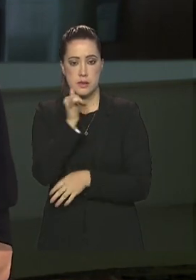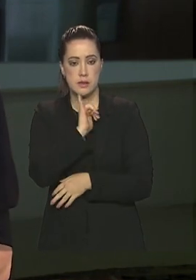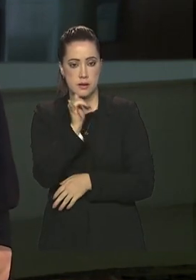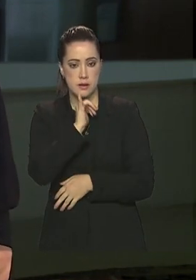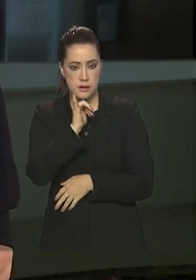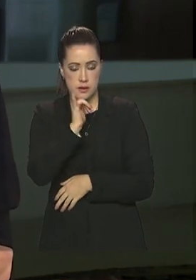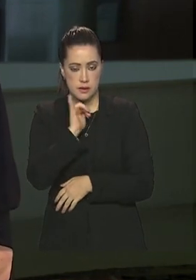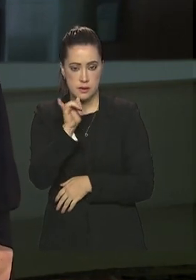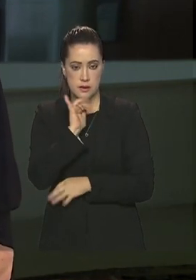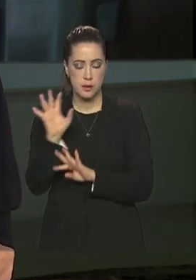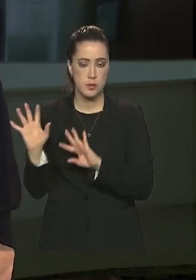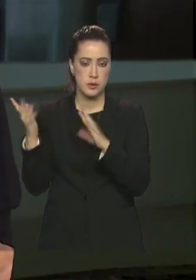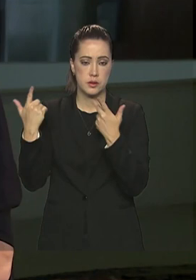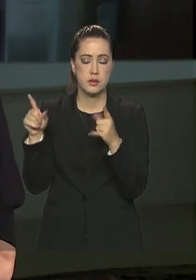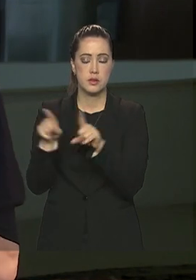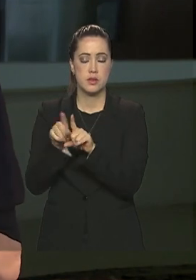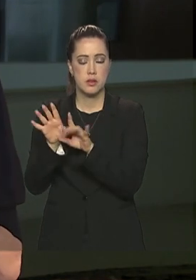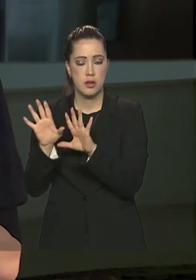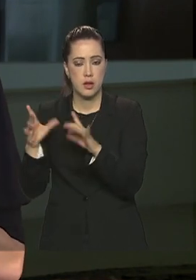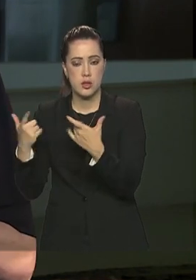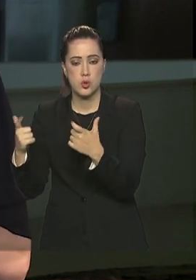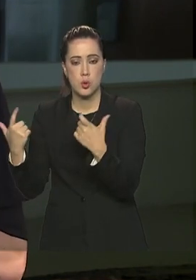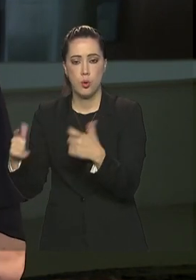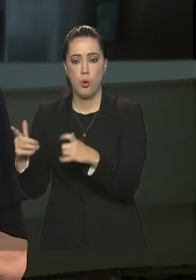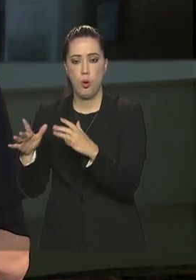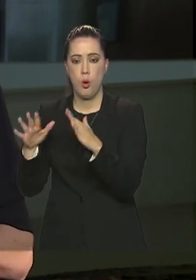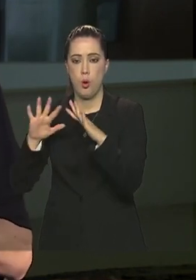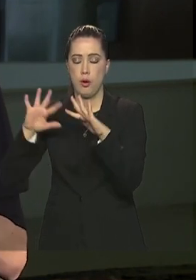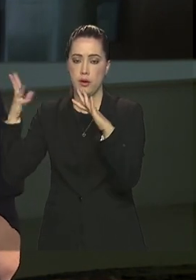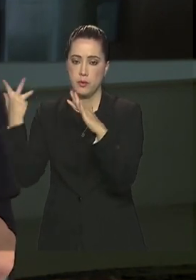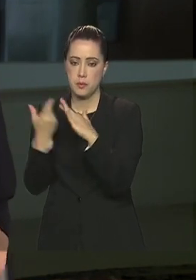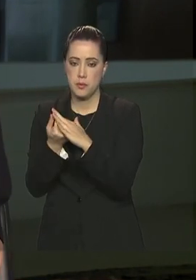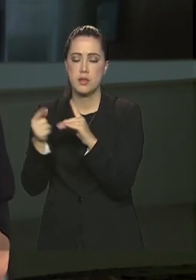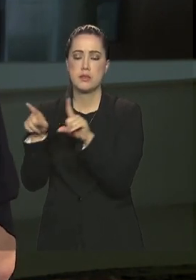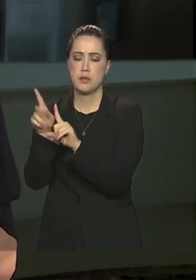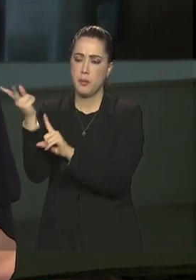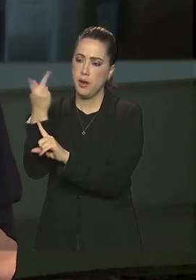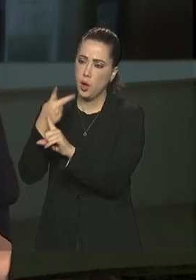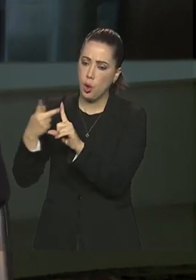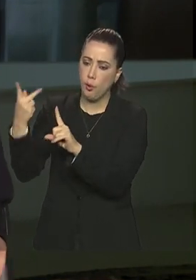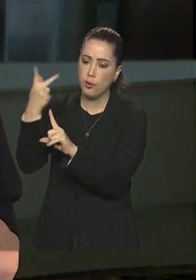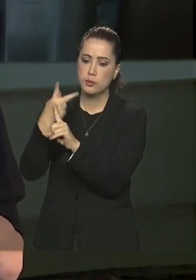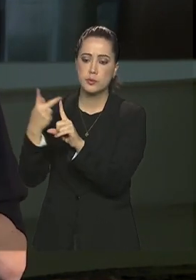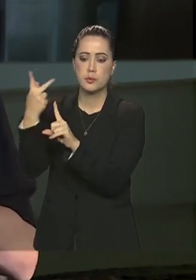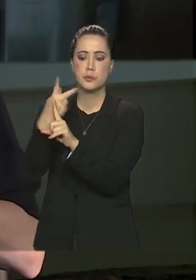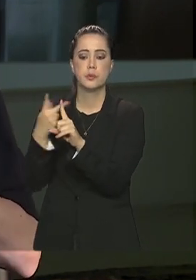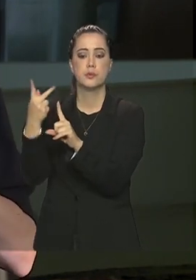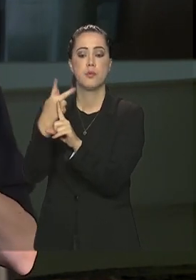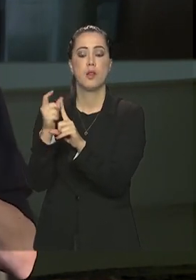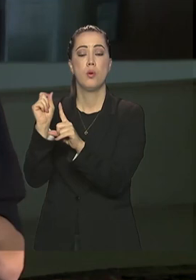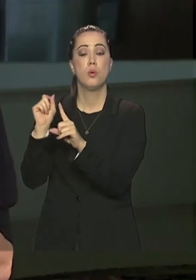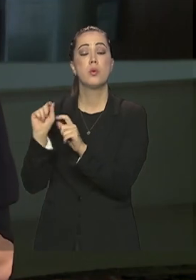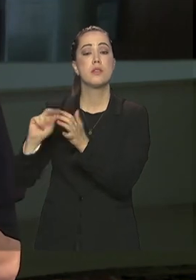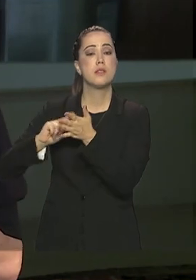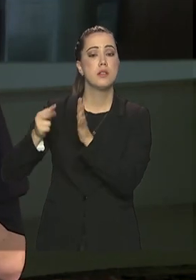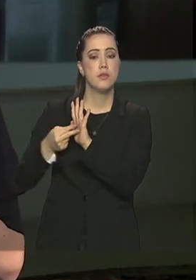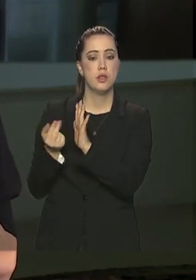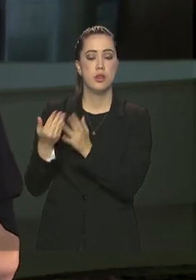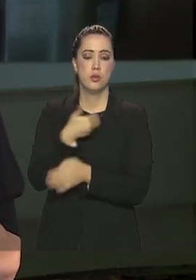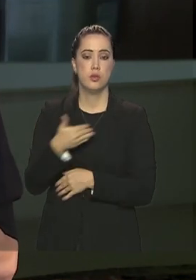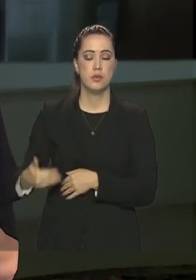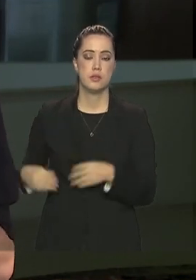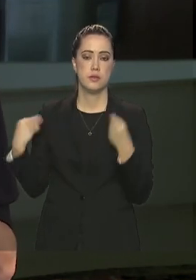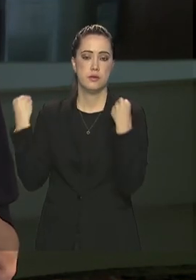pequenas centrais elétricas, hidrelétricas, né, de energia eólica. Isso significa que o governo está levando o acesso